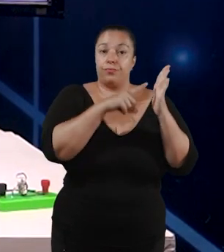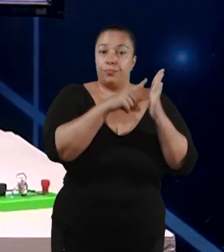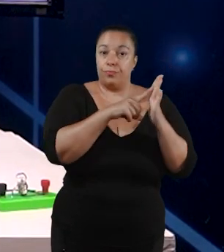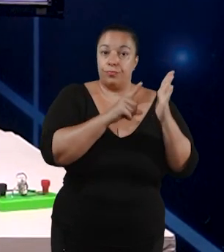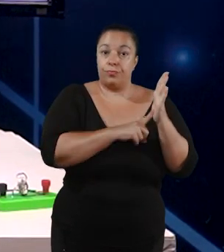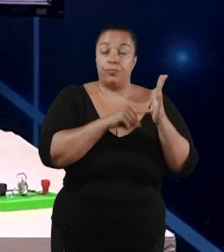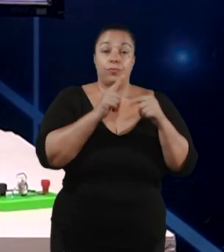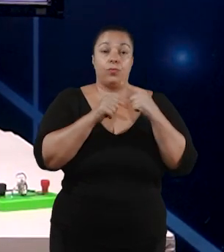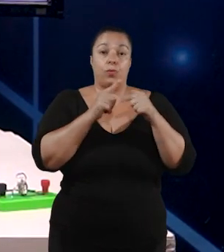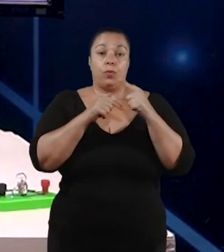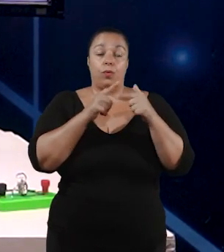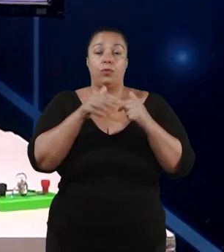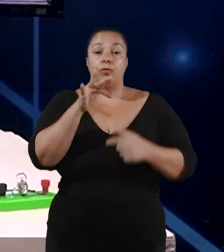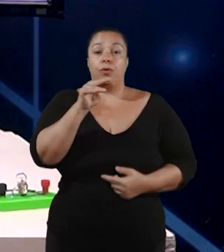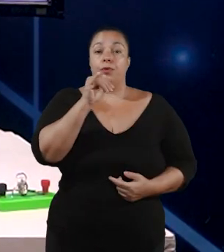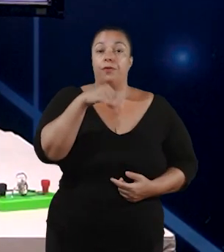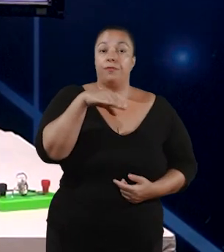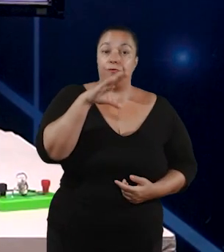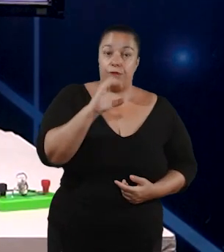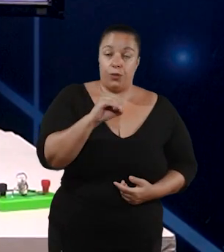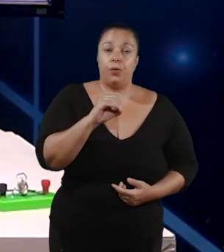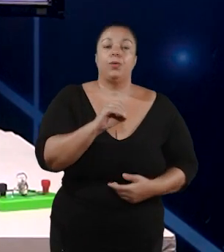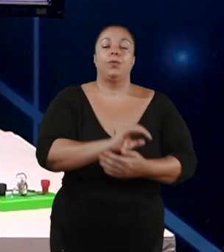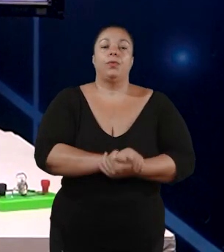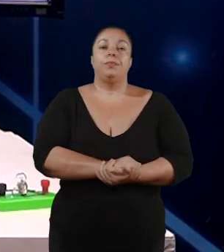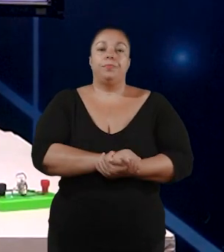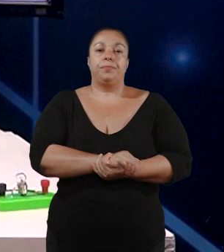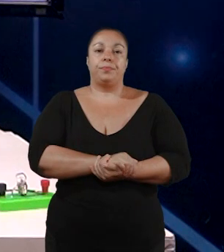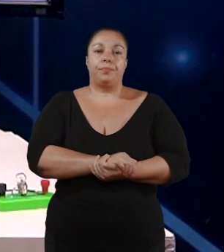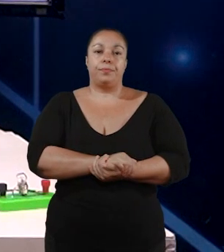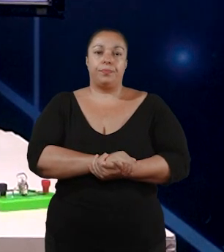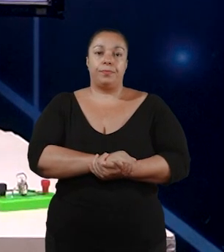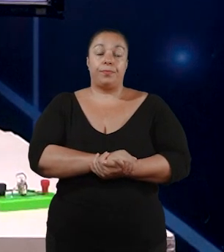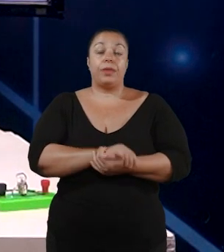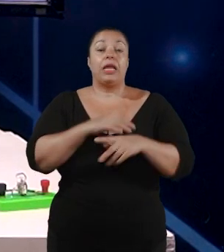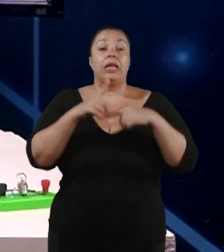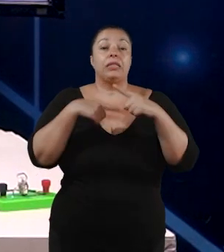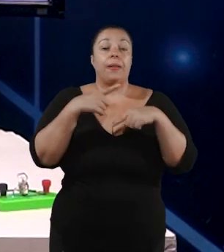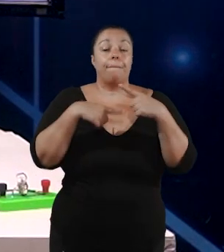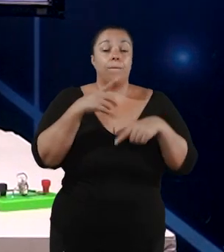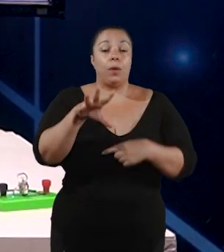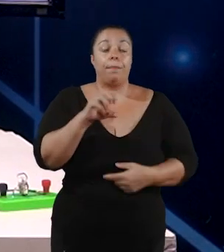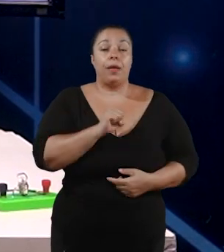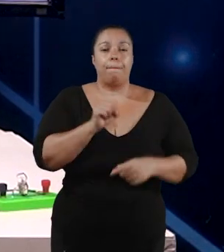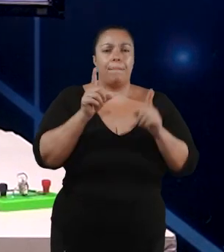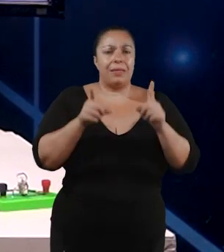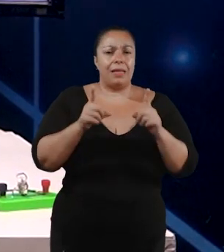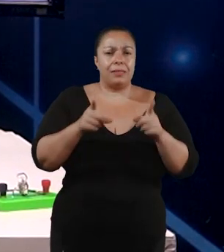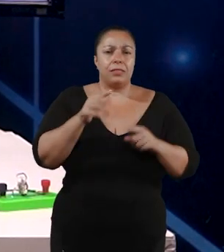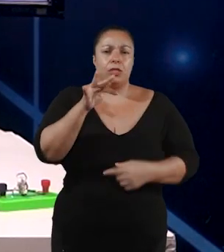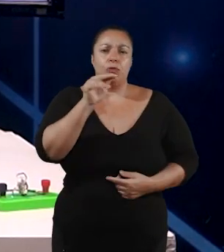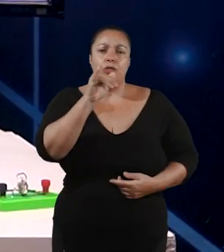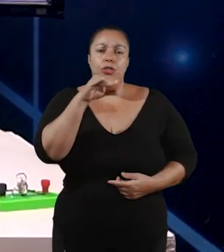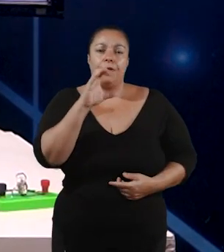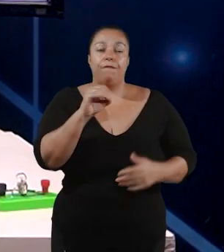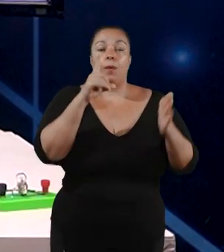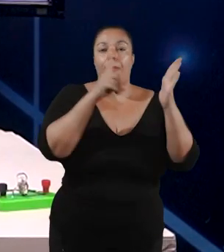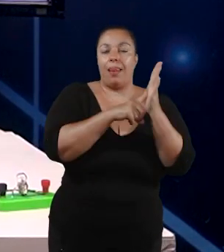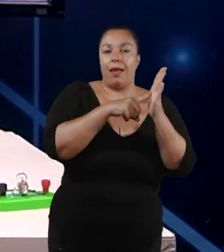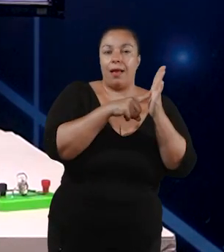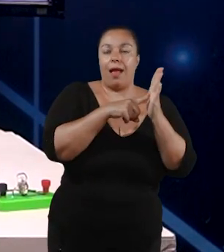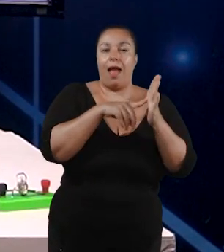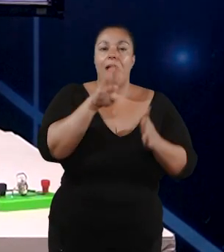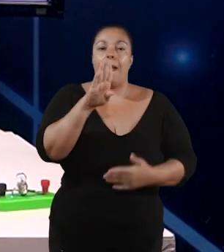um outro pedaço de fio daqui até aqui, e pegamos mais um pedacinho de fio para ligar da